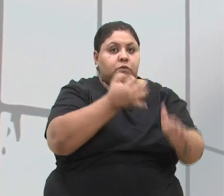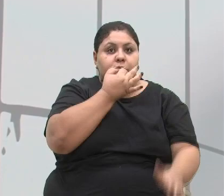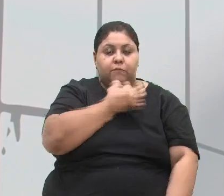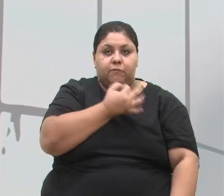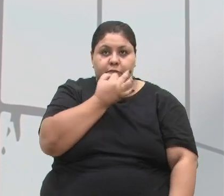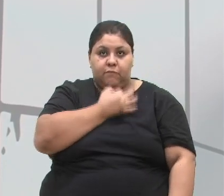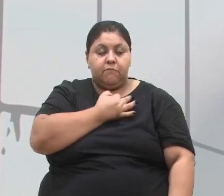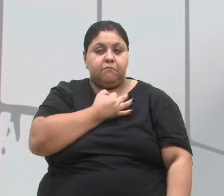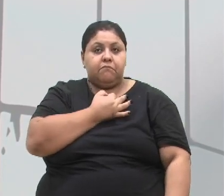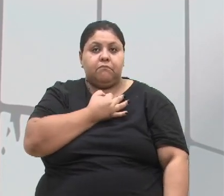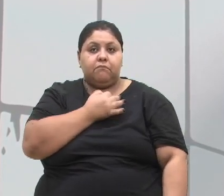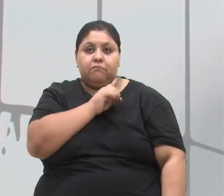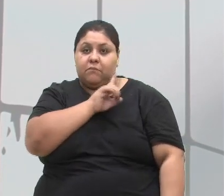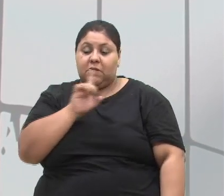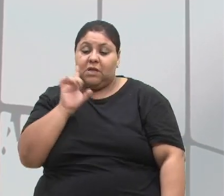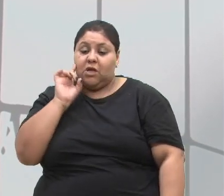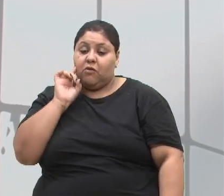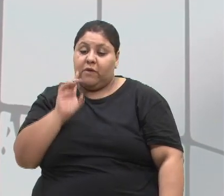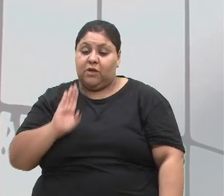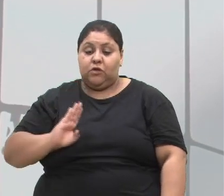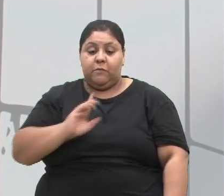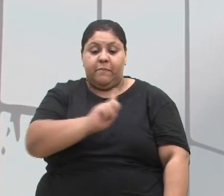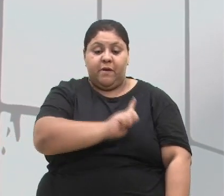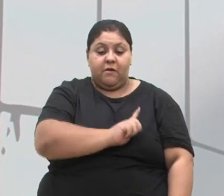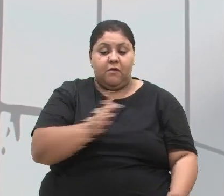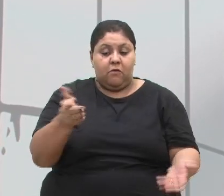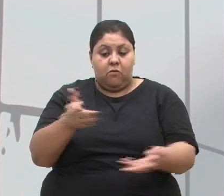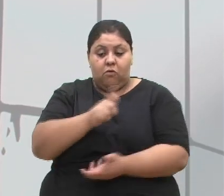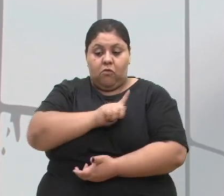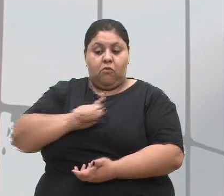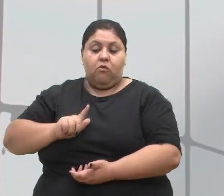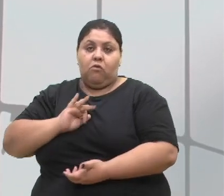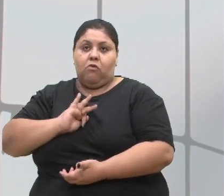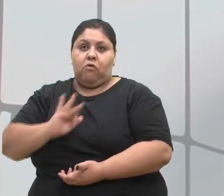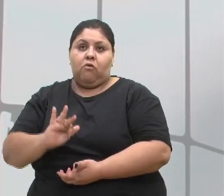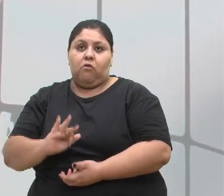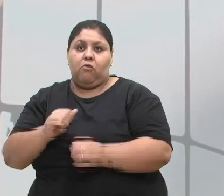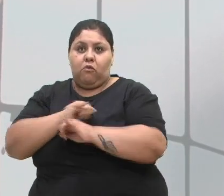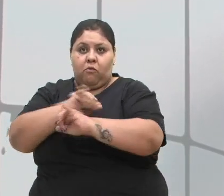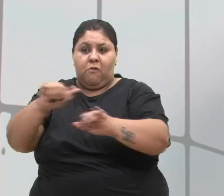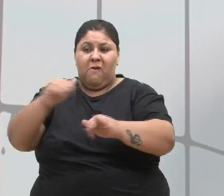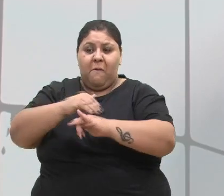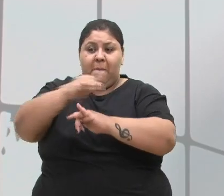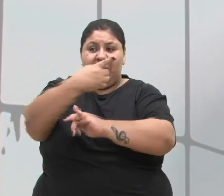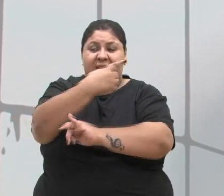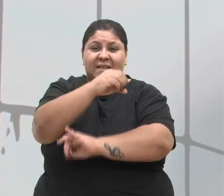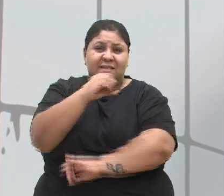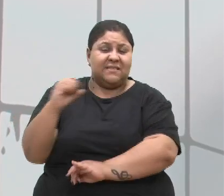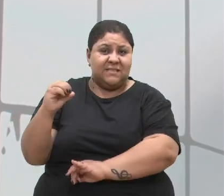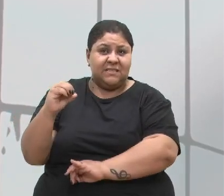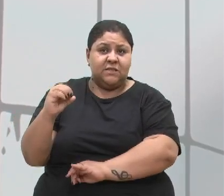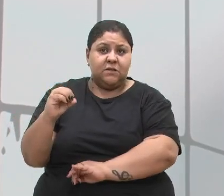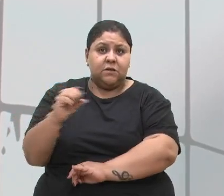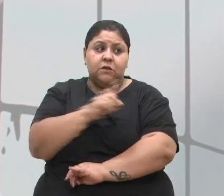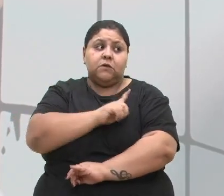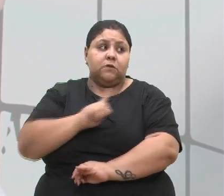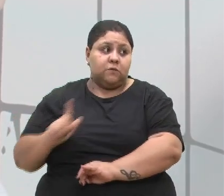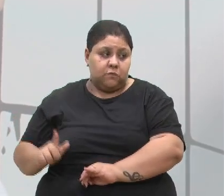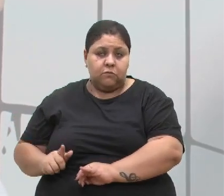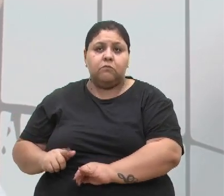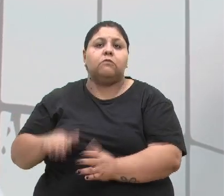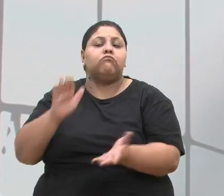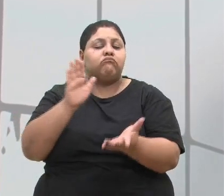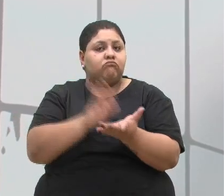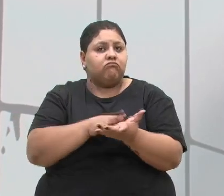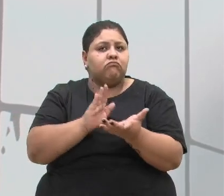IFE em Caxias não é só Bento, e agora o governo federal, há poucos dias, anunciou mais 100. Então, o governo está pleiteando aí